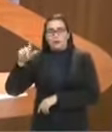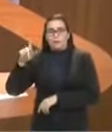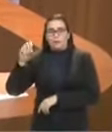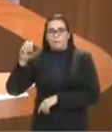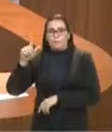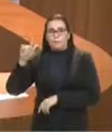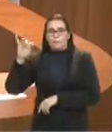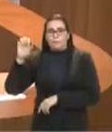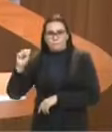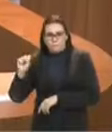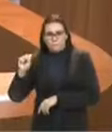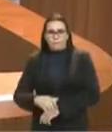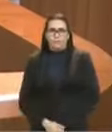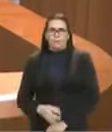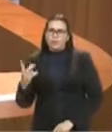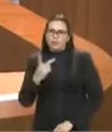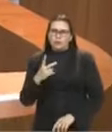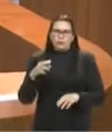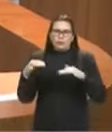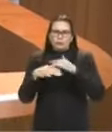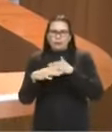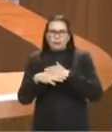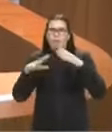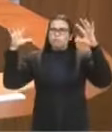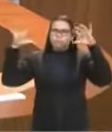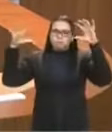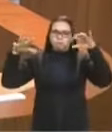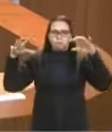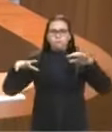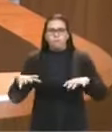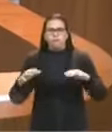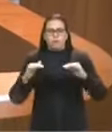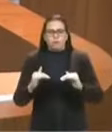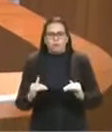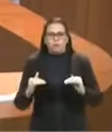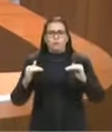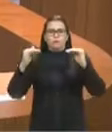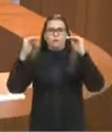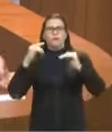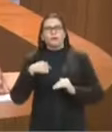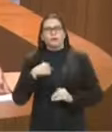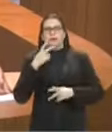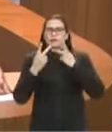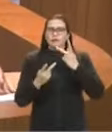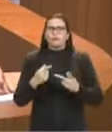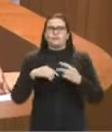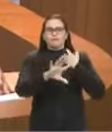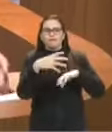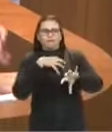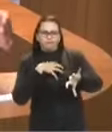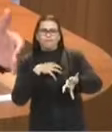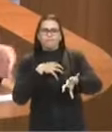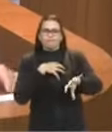população. E desde já quero me deixar aqui solidário a essa população, dizer que estou aqui já